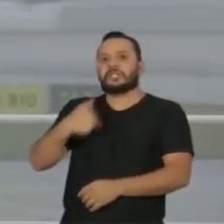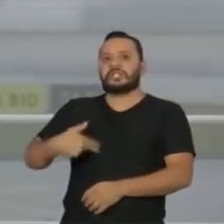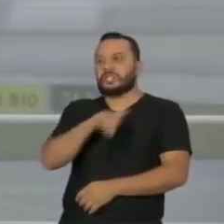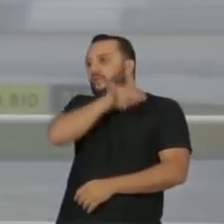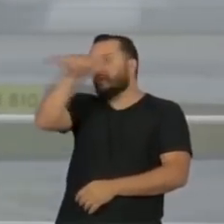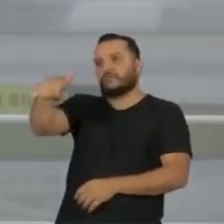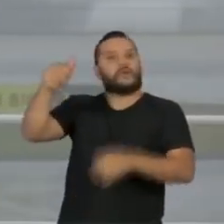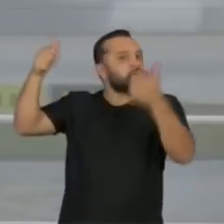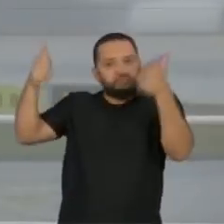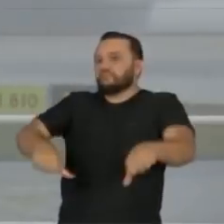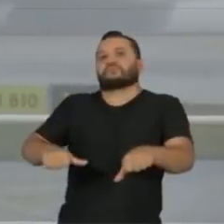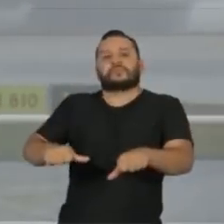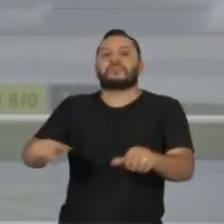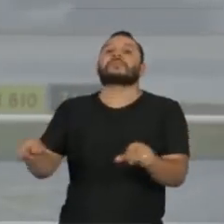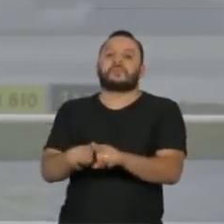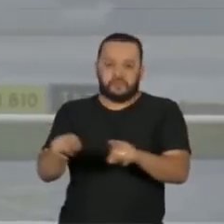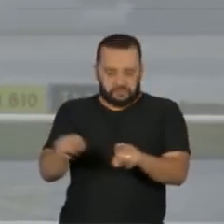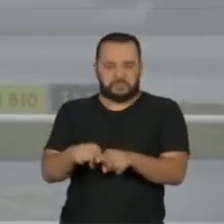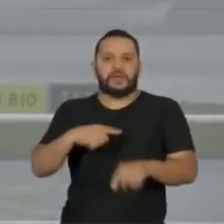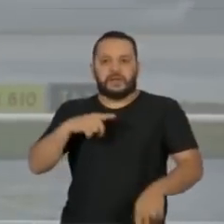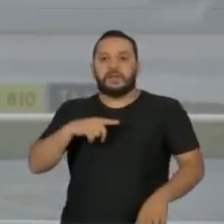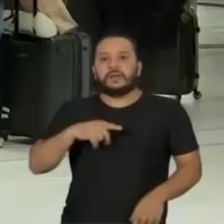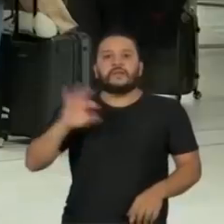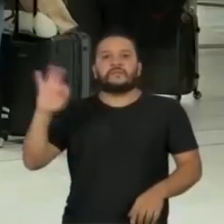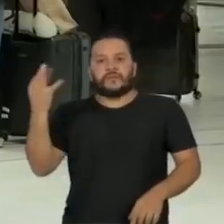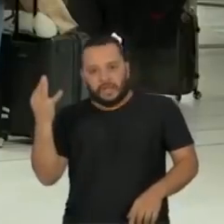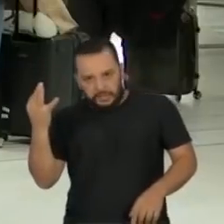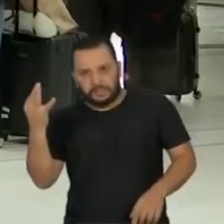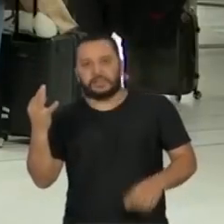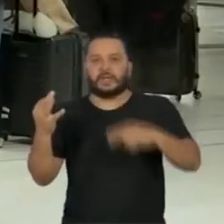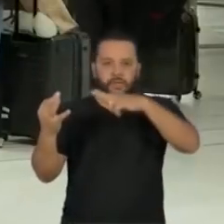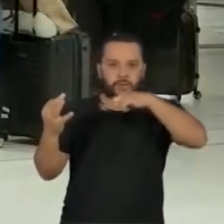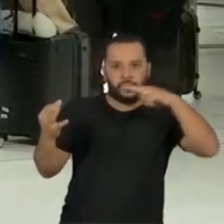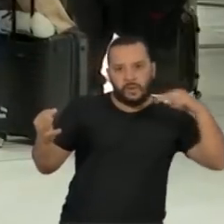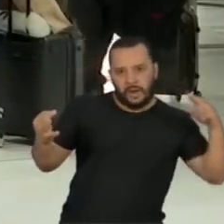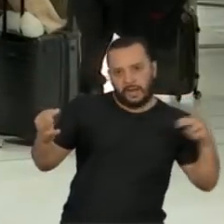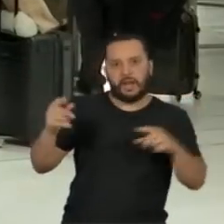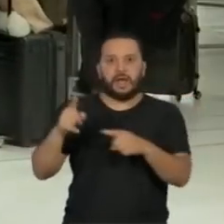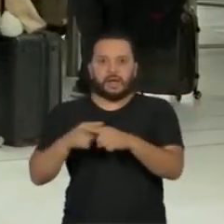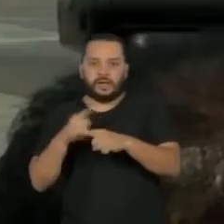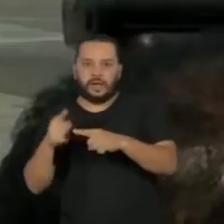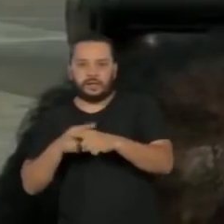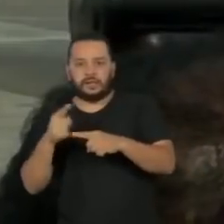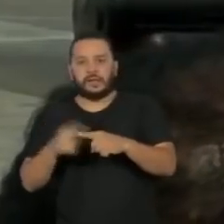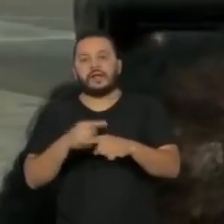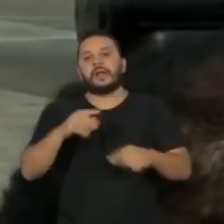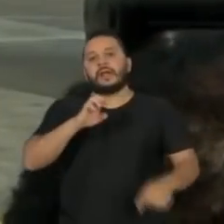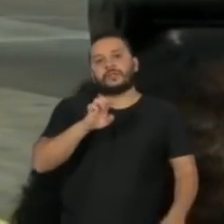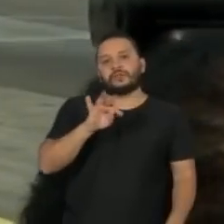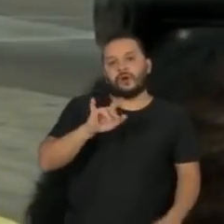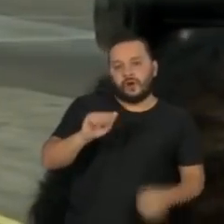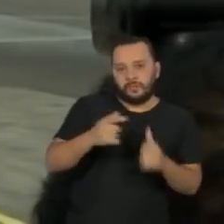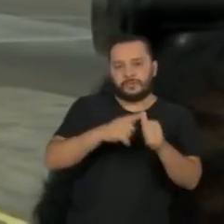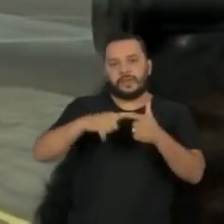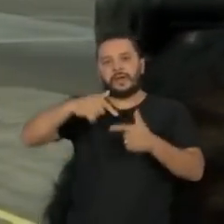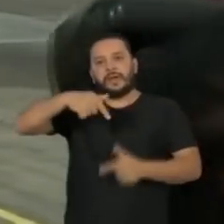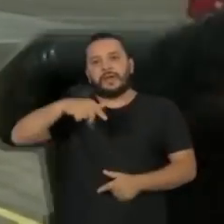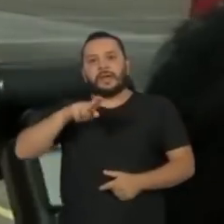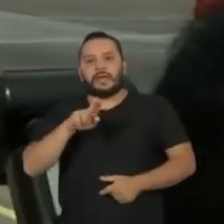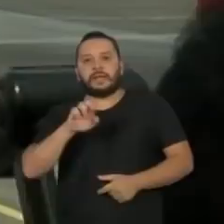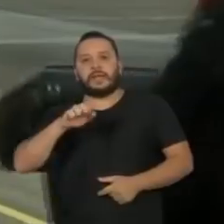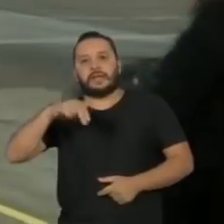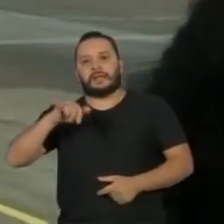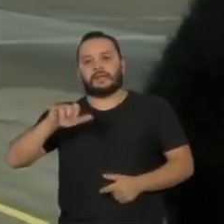Mesma atitude de companhias aéreas da França, Noruega, Inglaterra, Etiópia, Quênia, Uganda e Nigéria,